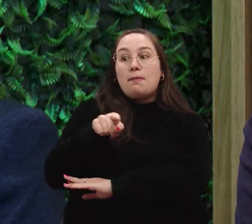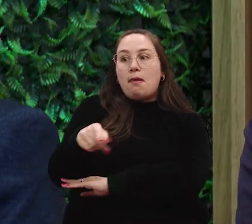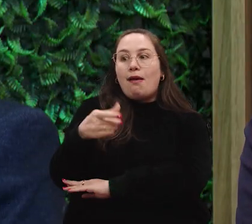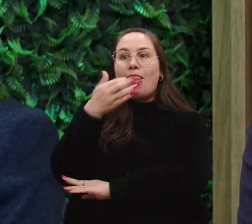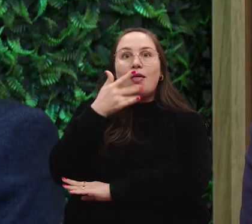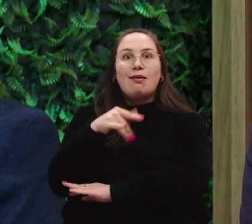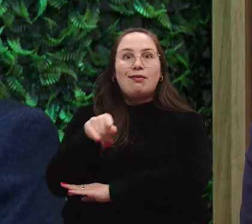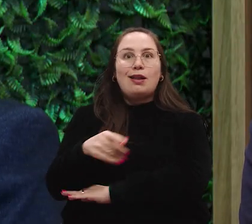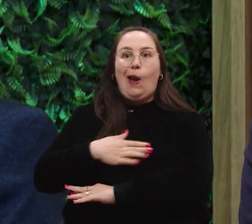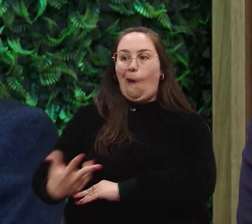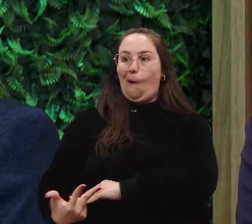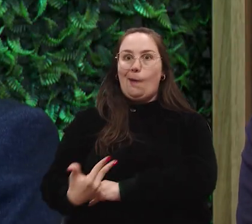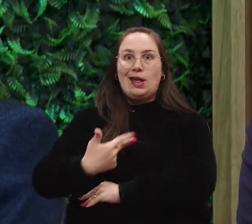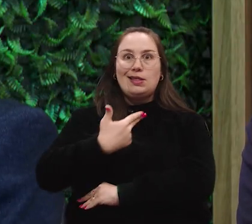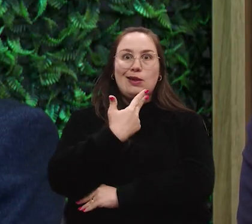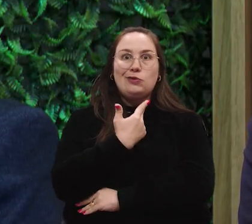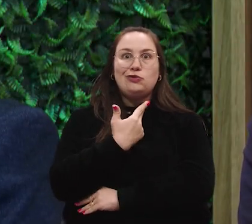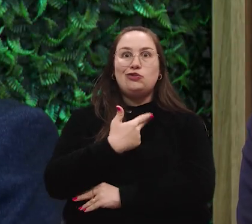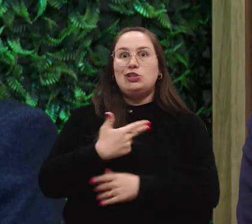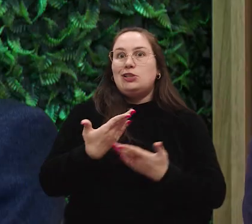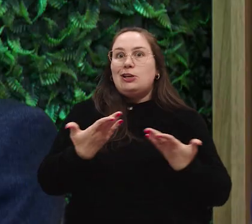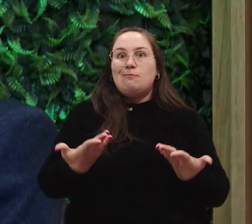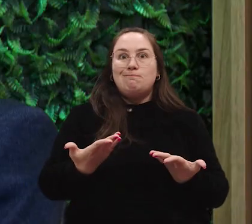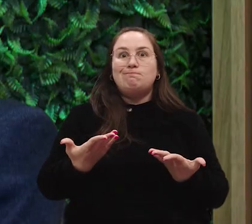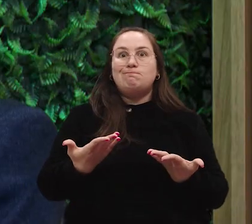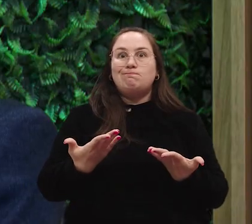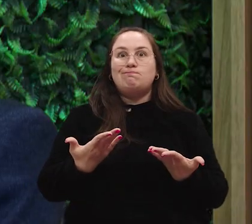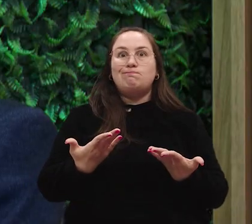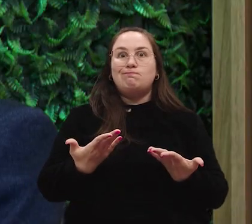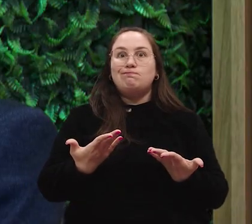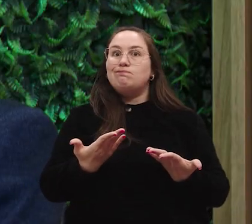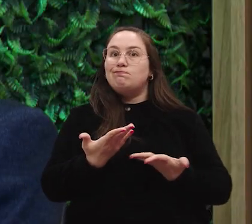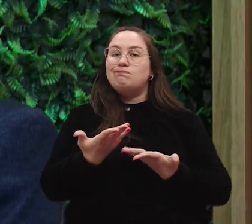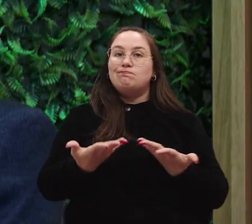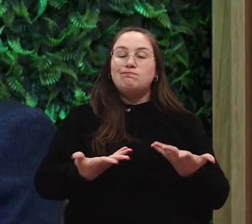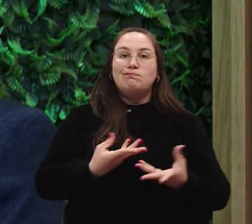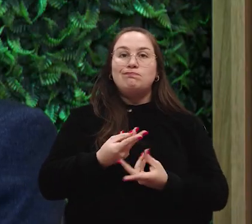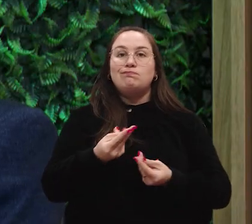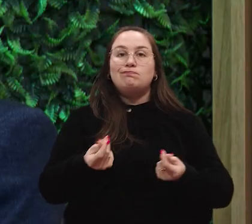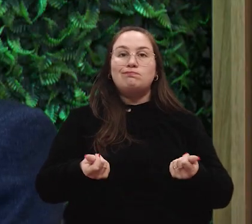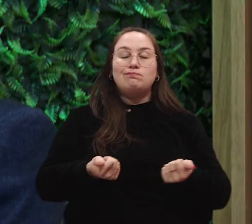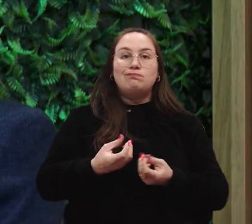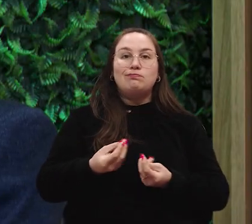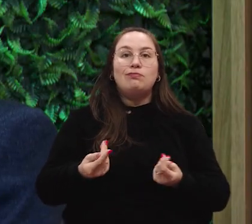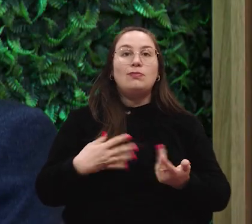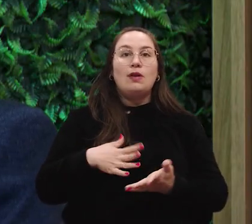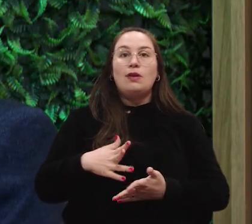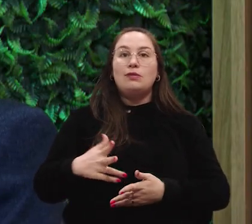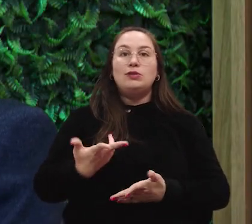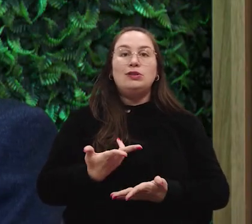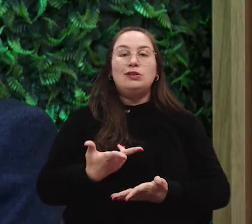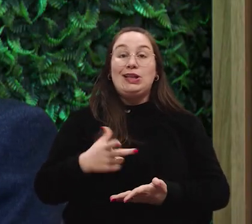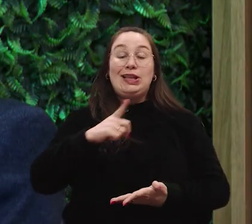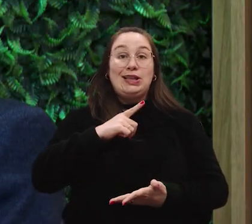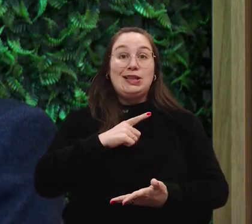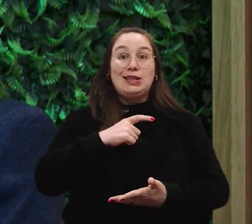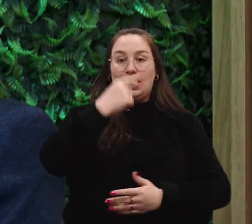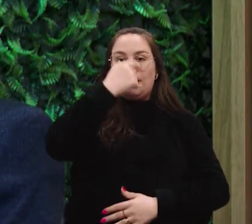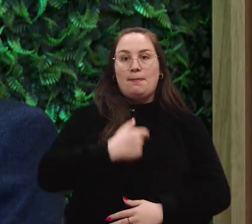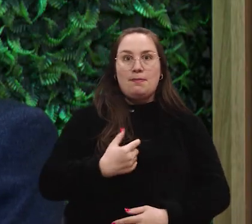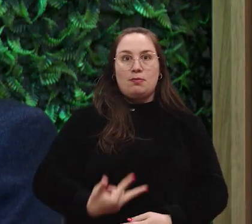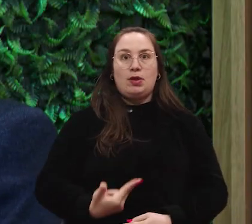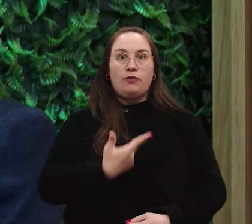para aquela criança, uma cirurgia, né? Eu tenho cirurgião, mas não tenho eu tenho cirurgião, mas eu não tenho